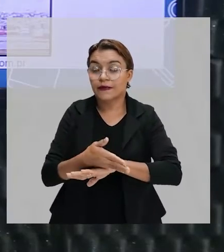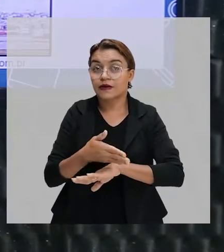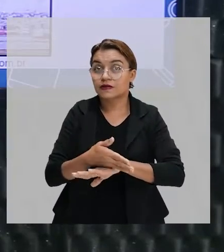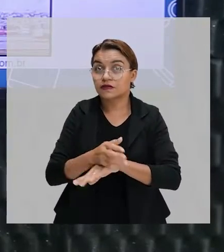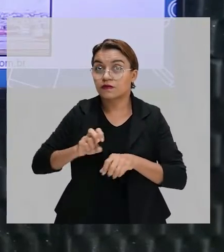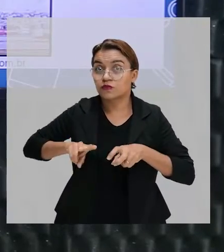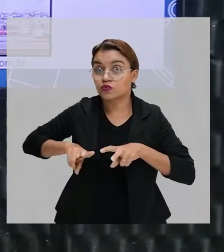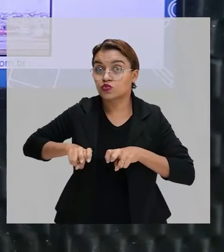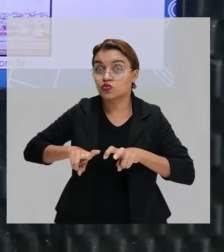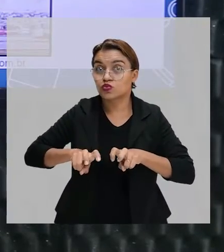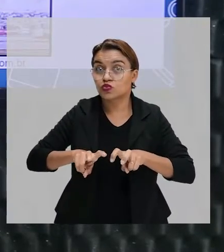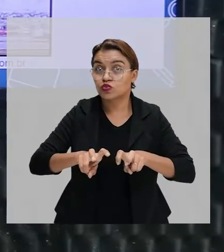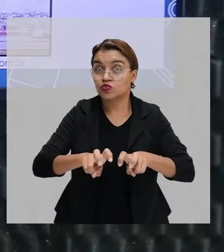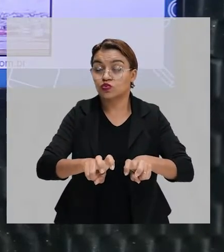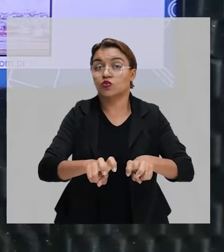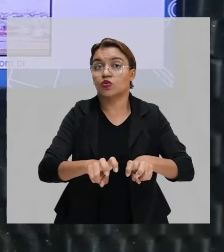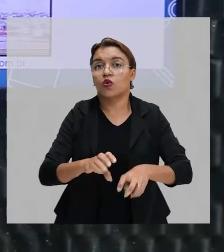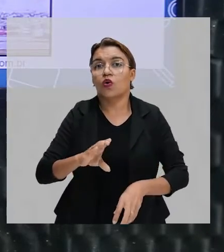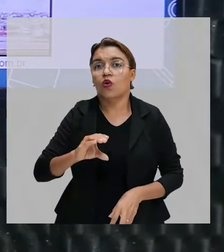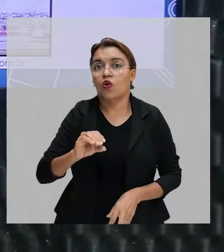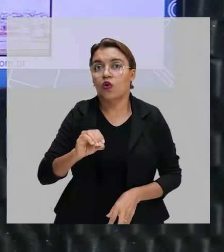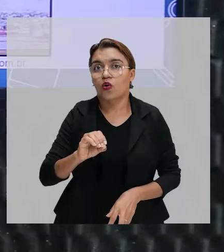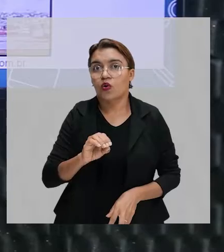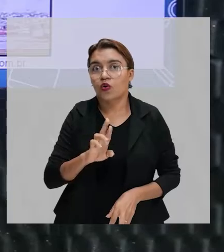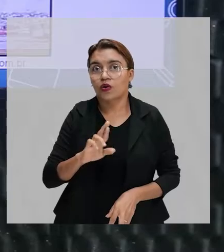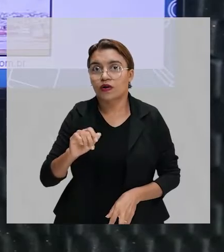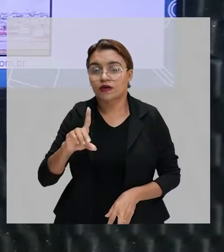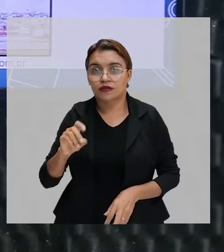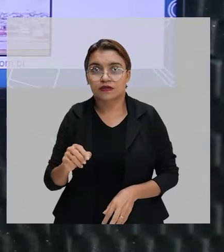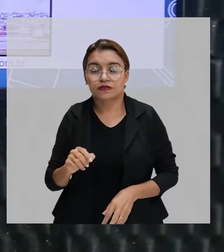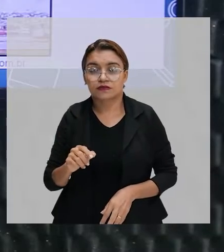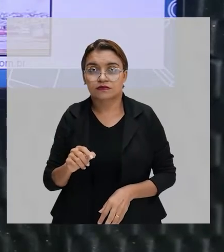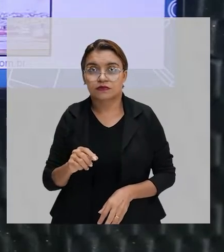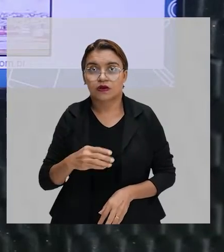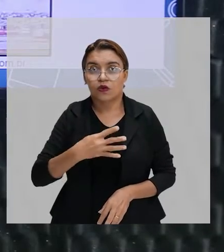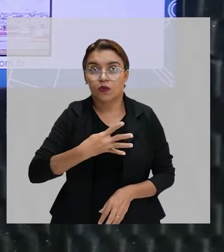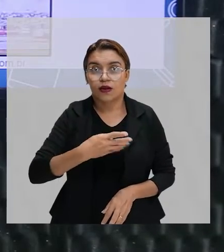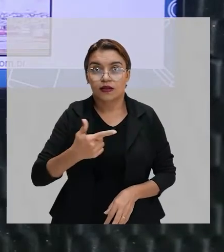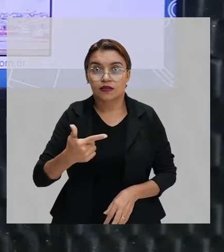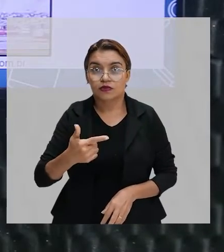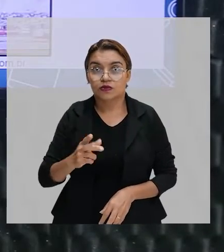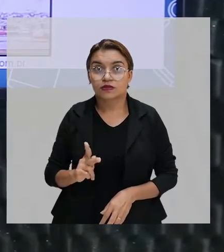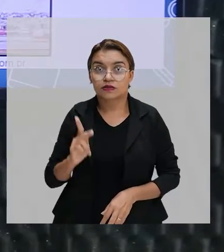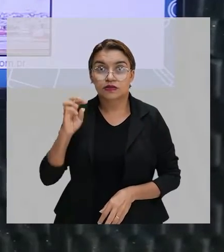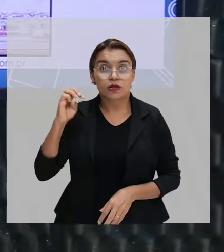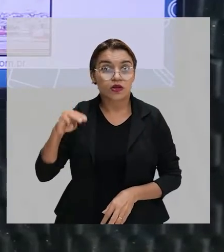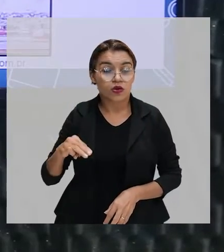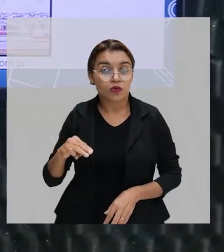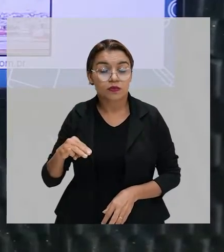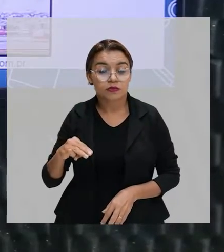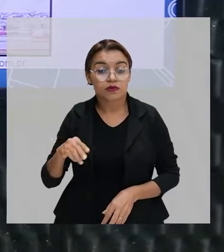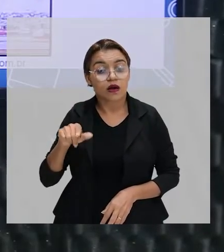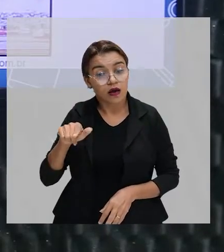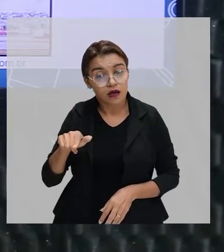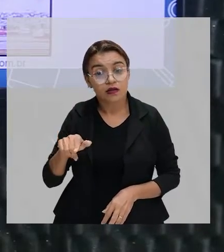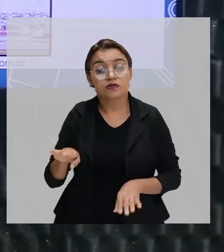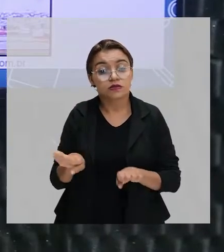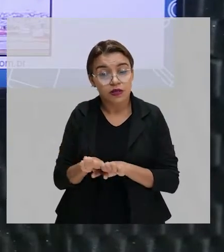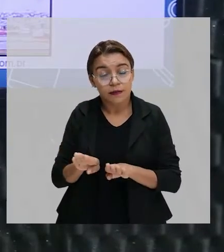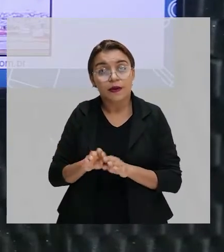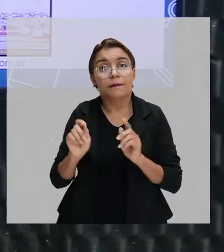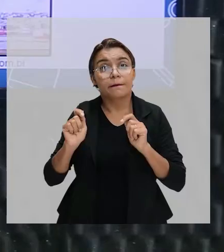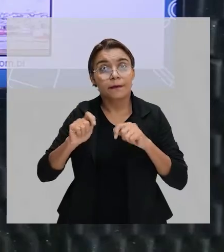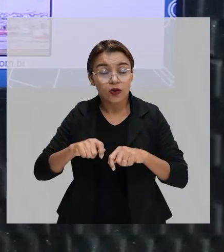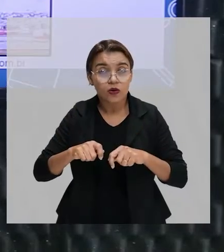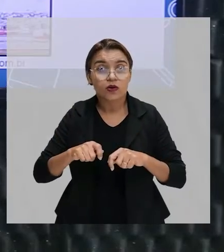de fundo no caso aqui a maratona que são 42 km não possam correr os 100 metros eles